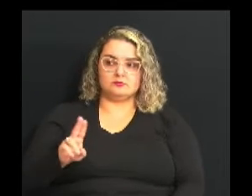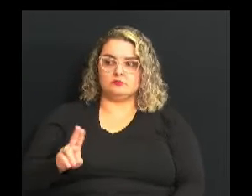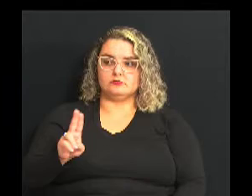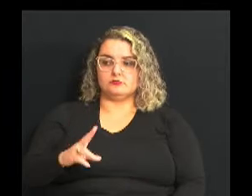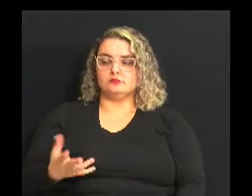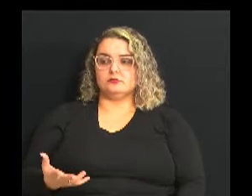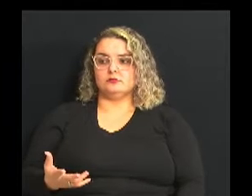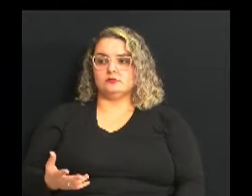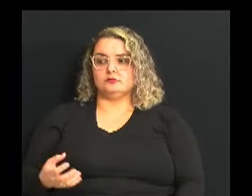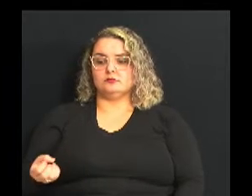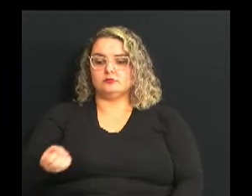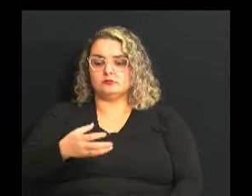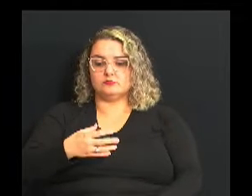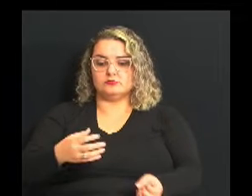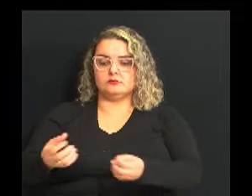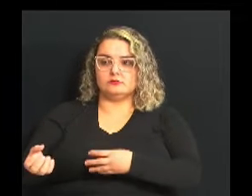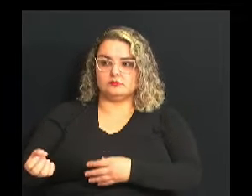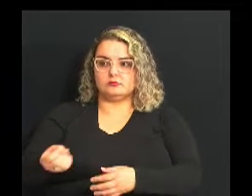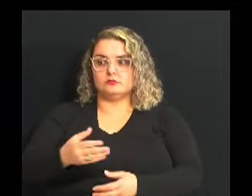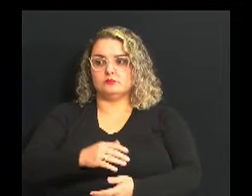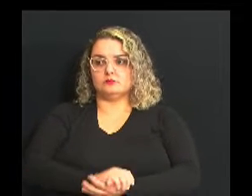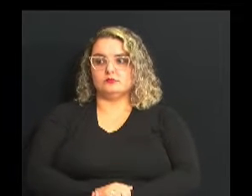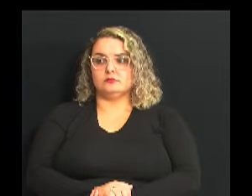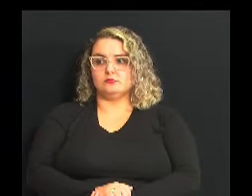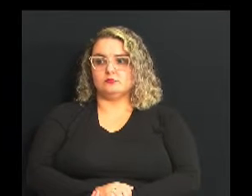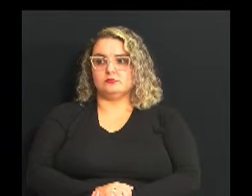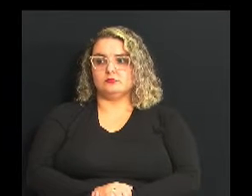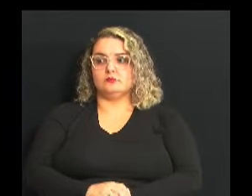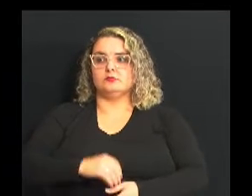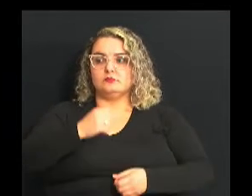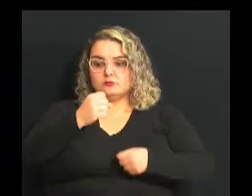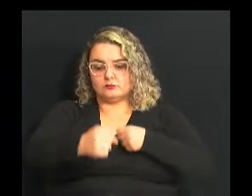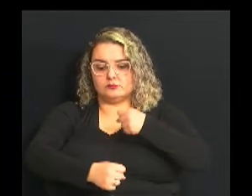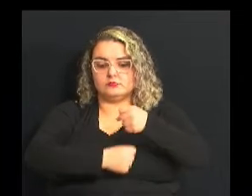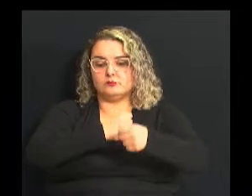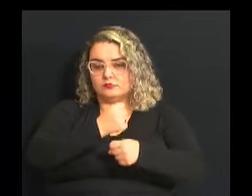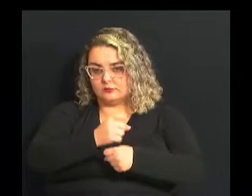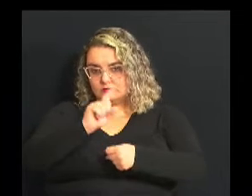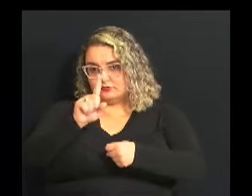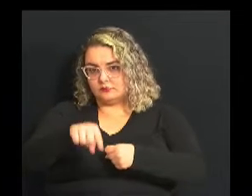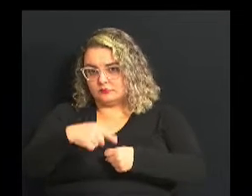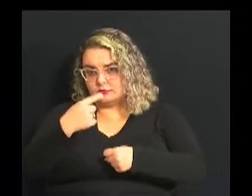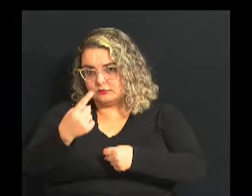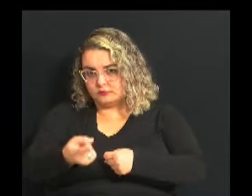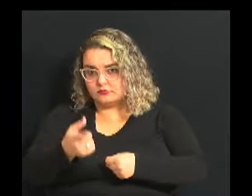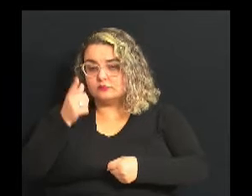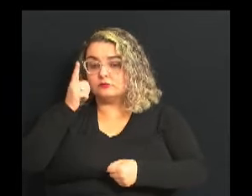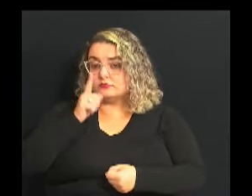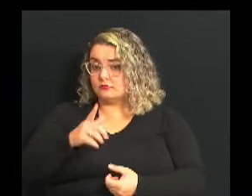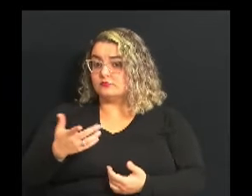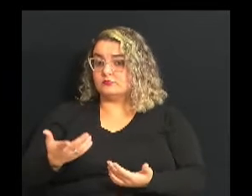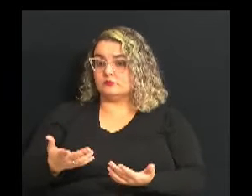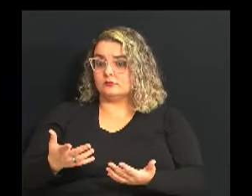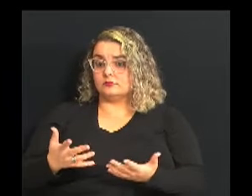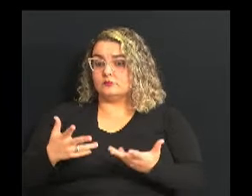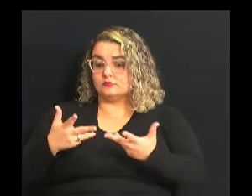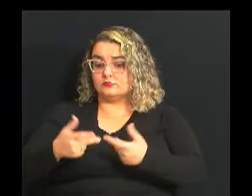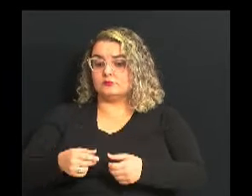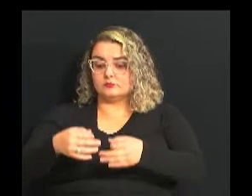dele, para que até o ano que vem a gente consiga, se der tudo certo, não